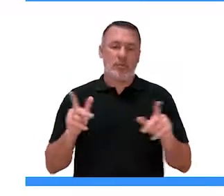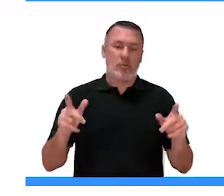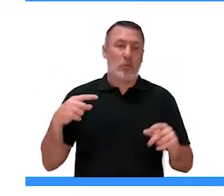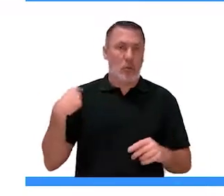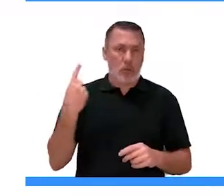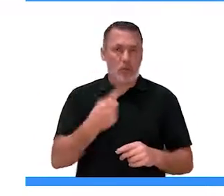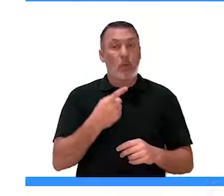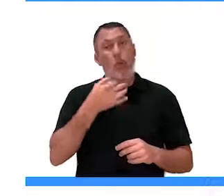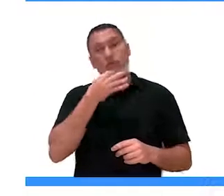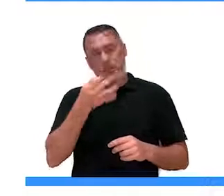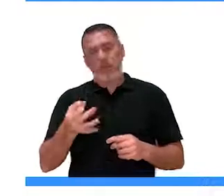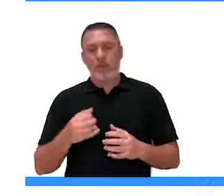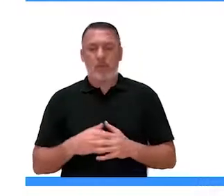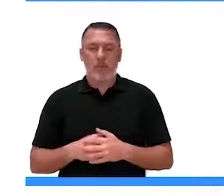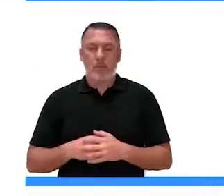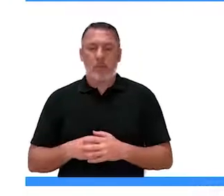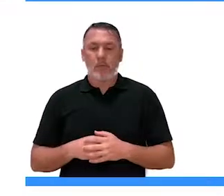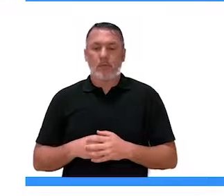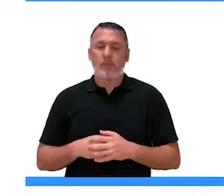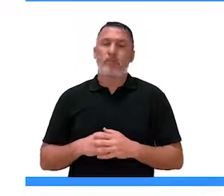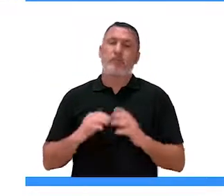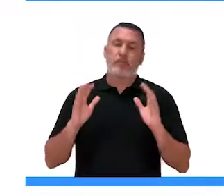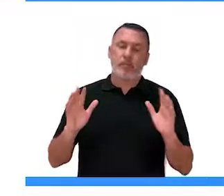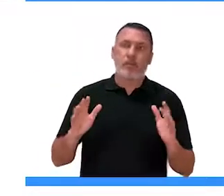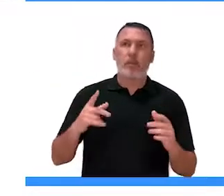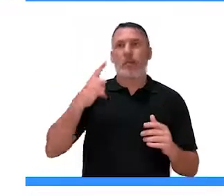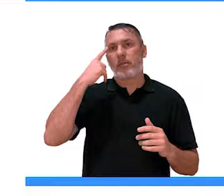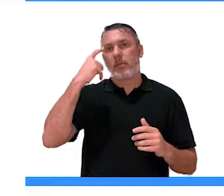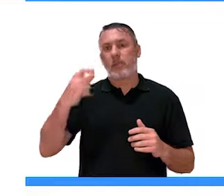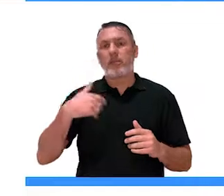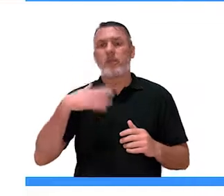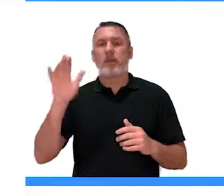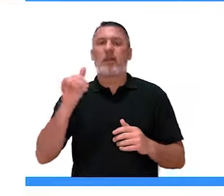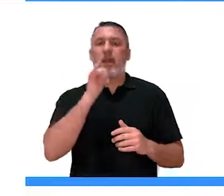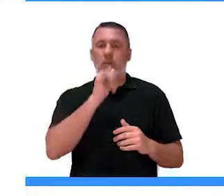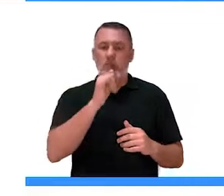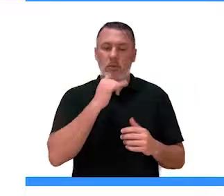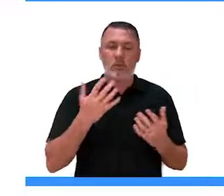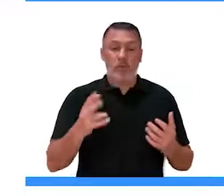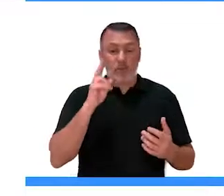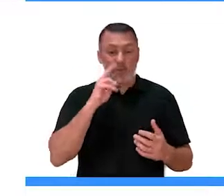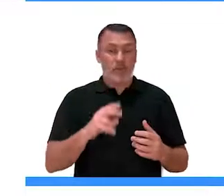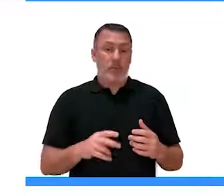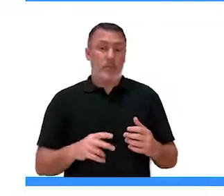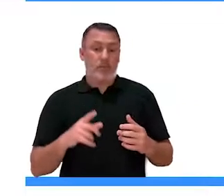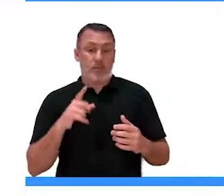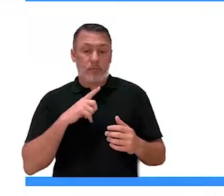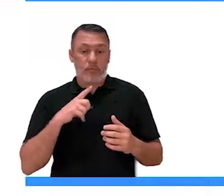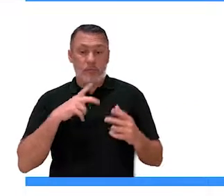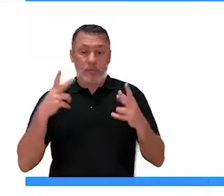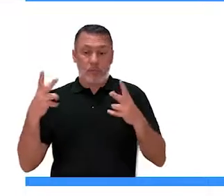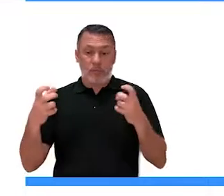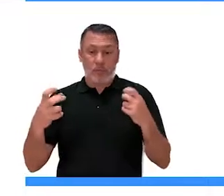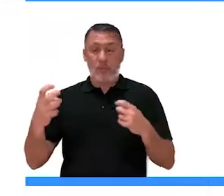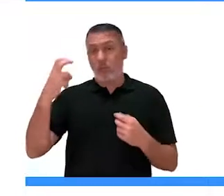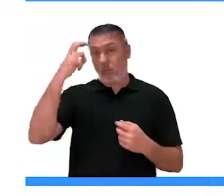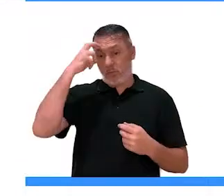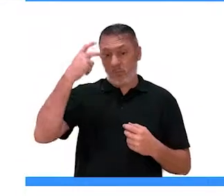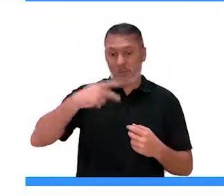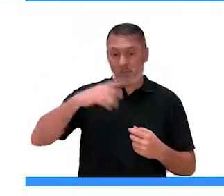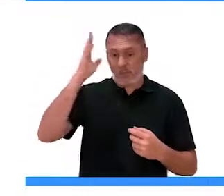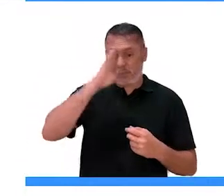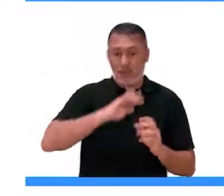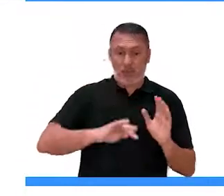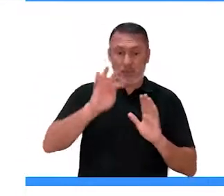então, aqui já uma opinião, né? Agora, o que mais interessa para a gente é o enunciado. Ao situar a composição no panorama